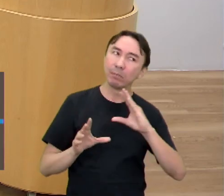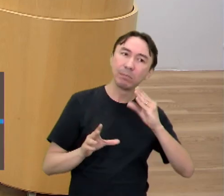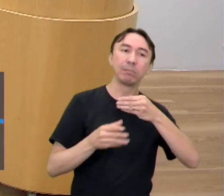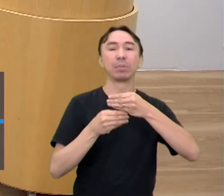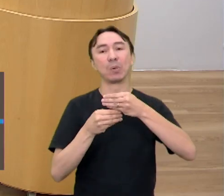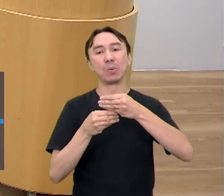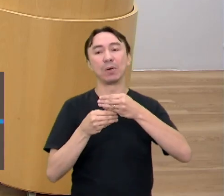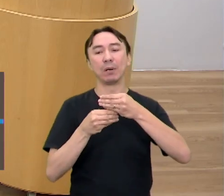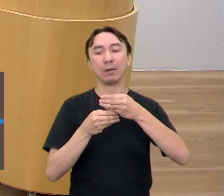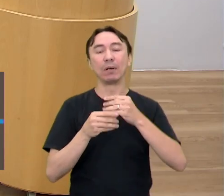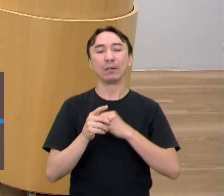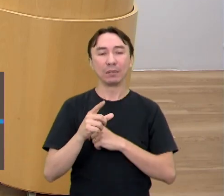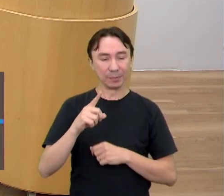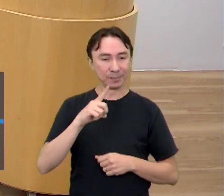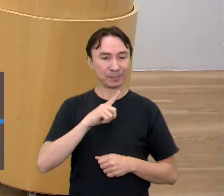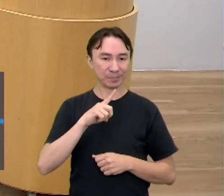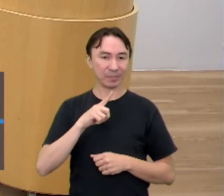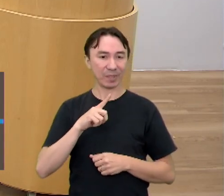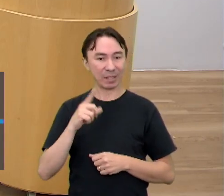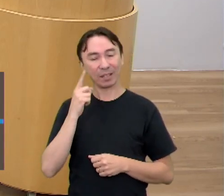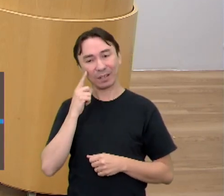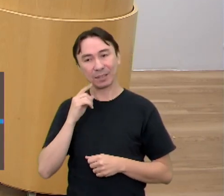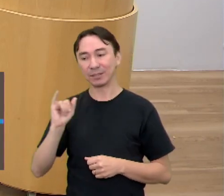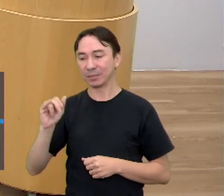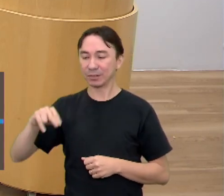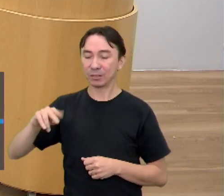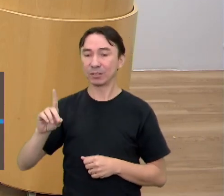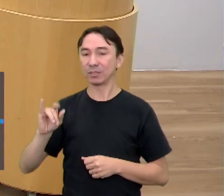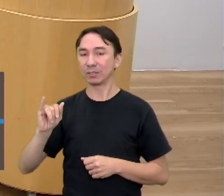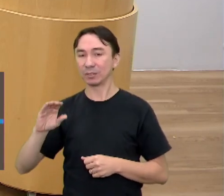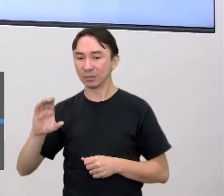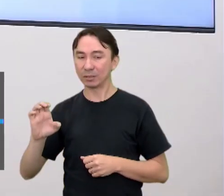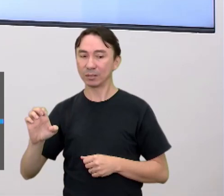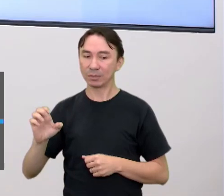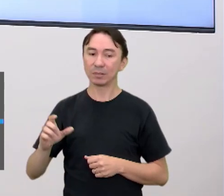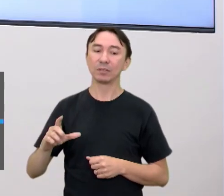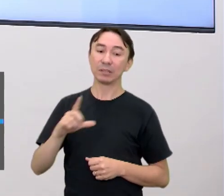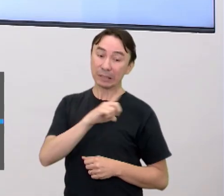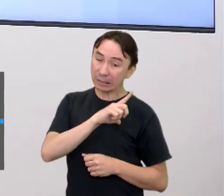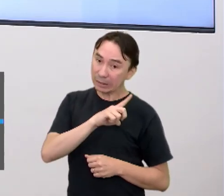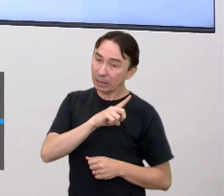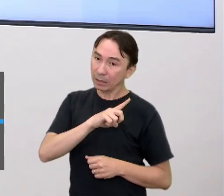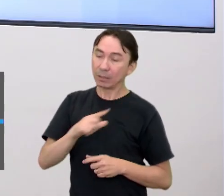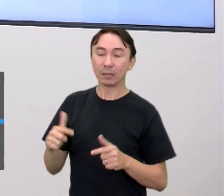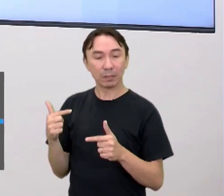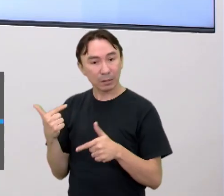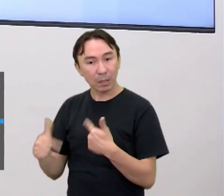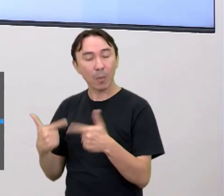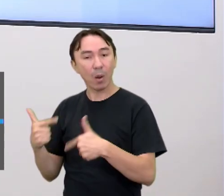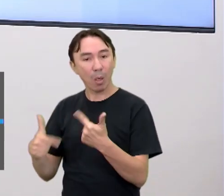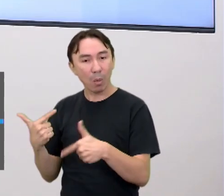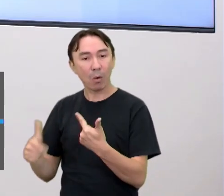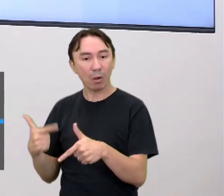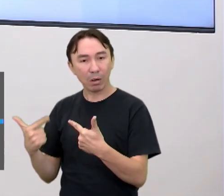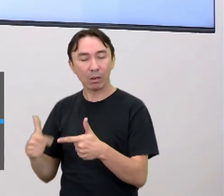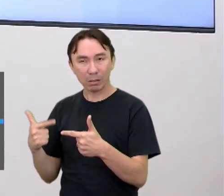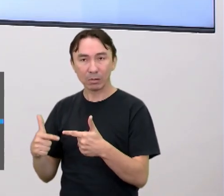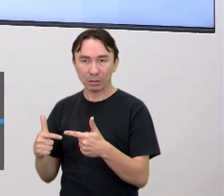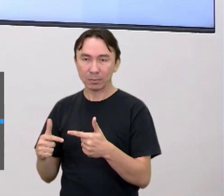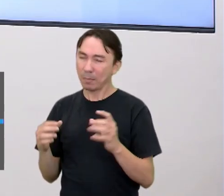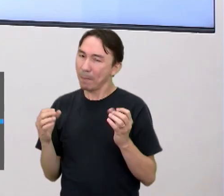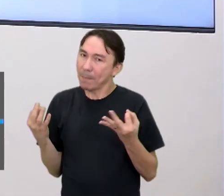duas situações aqui, né? Um índice, na pessoas com ocupação. Opa, o ideal é que se aproxime do 1, ou seja,